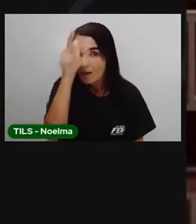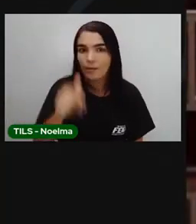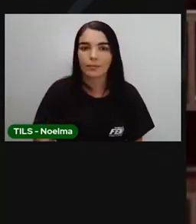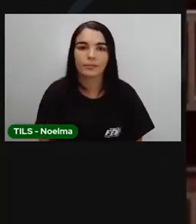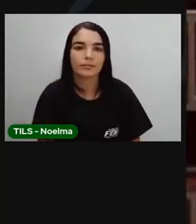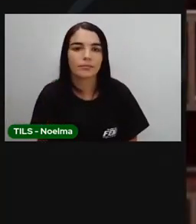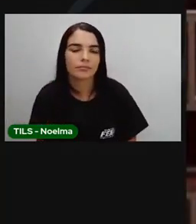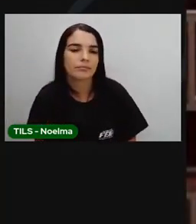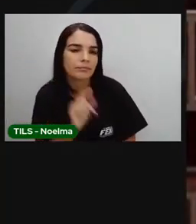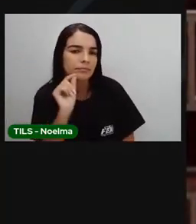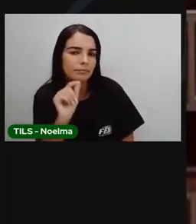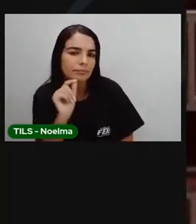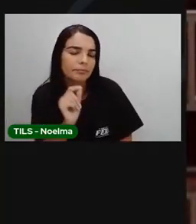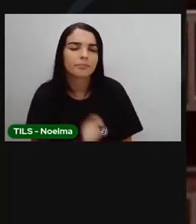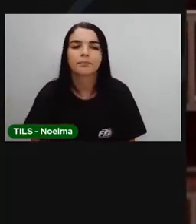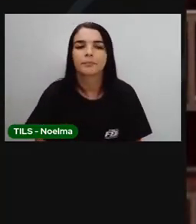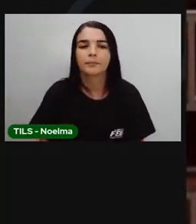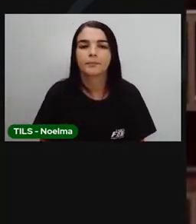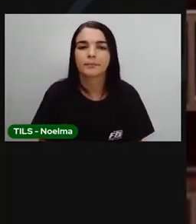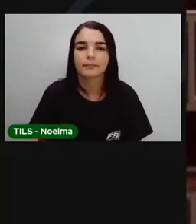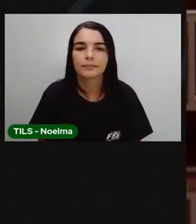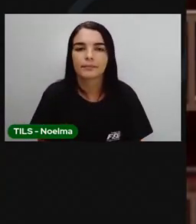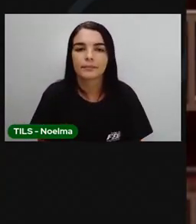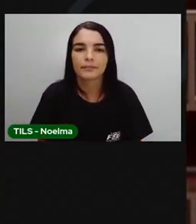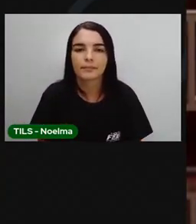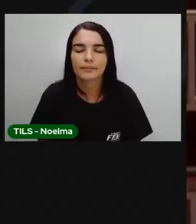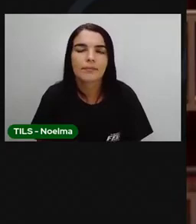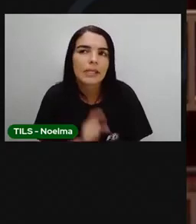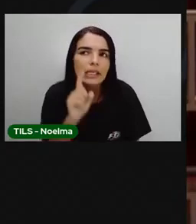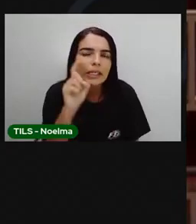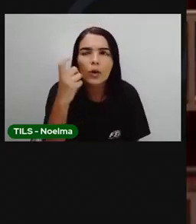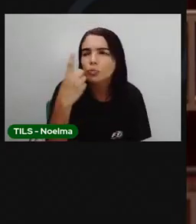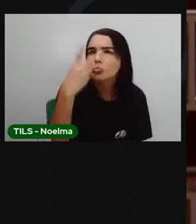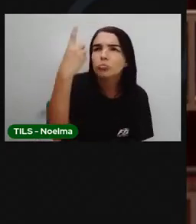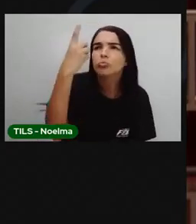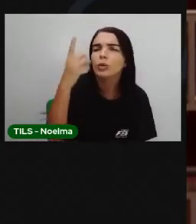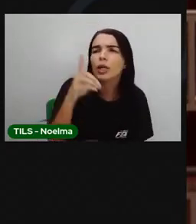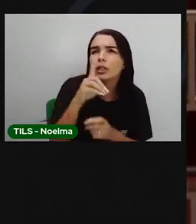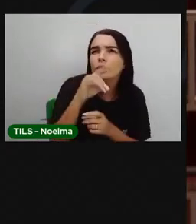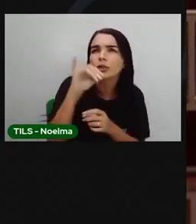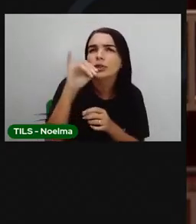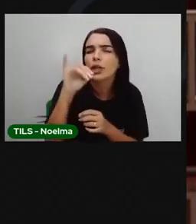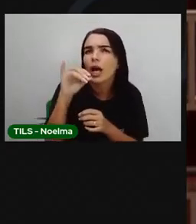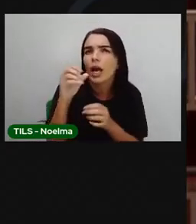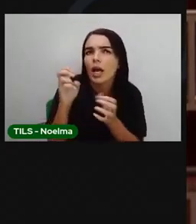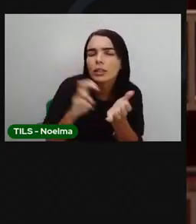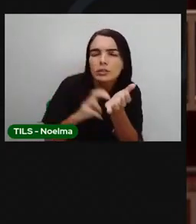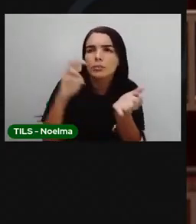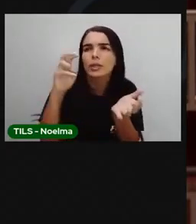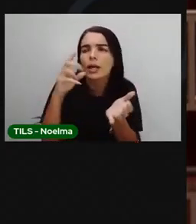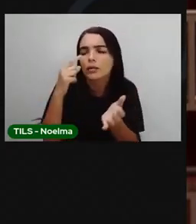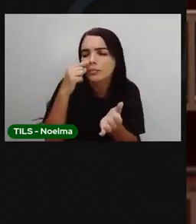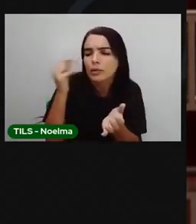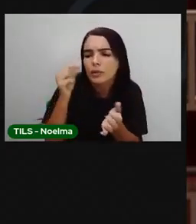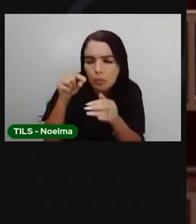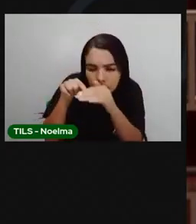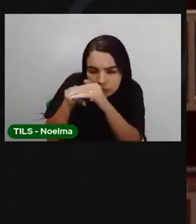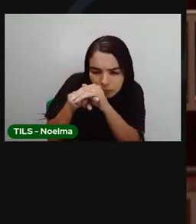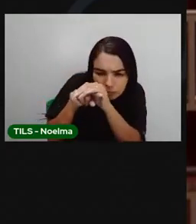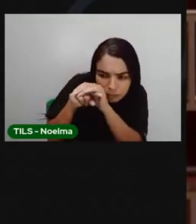O Ratinho, o Gato e o Galo. Certa manhã, o Ratinho saiu do buraco pela primeira vez.